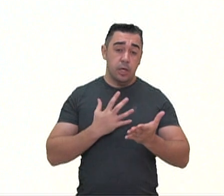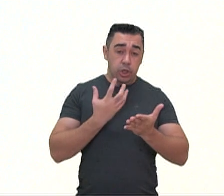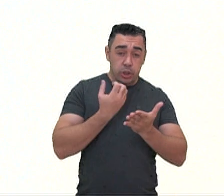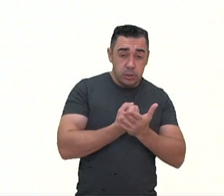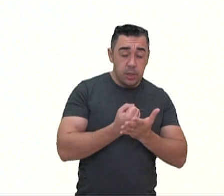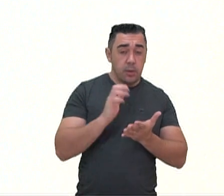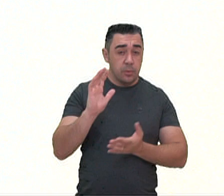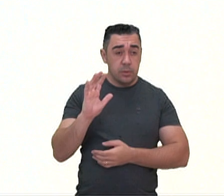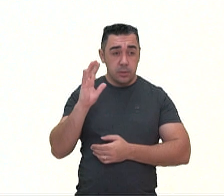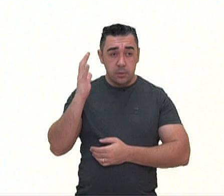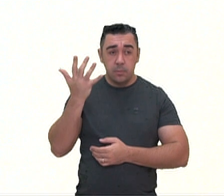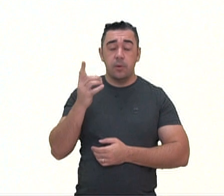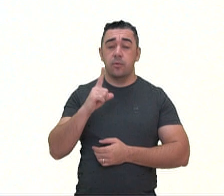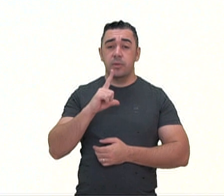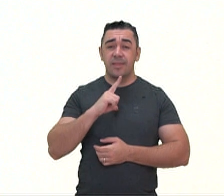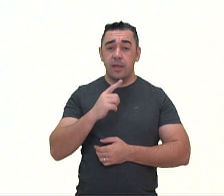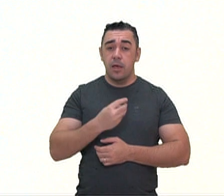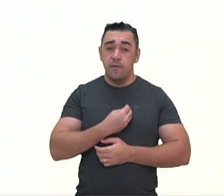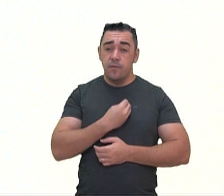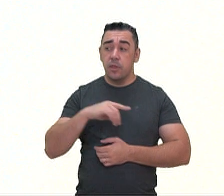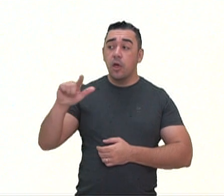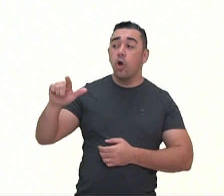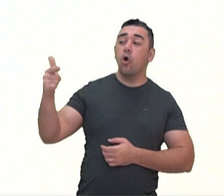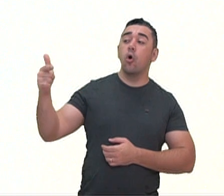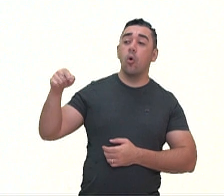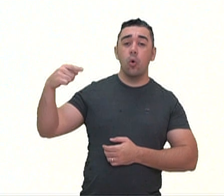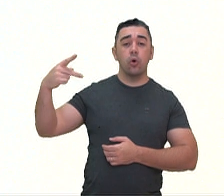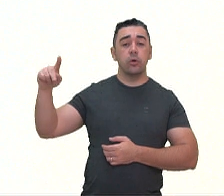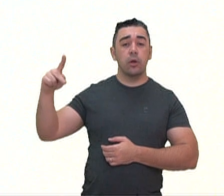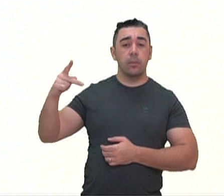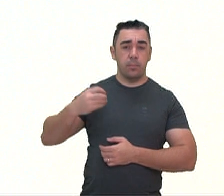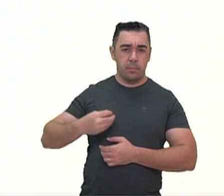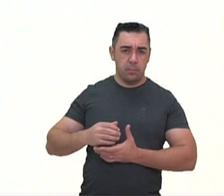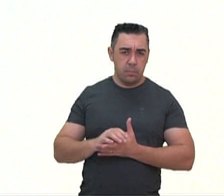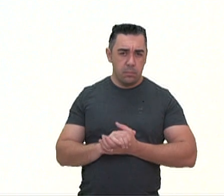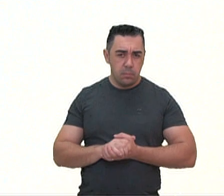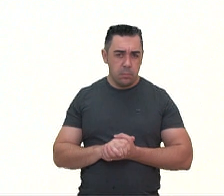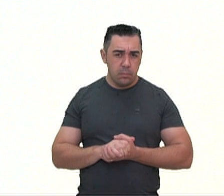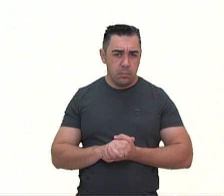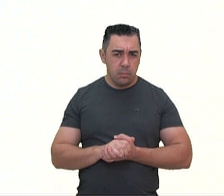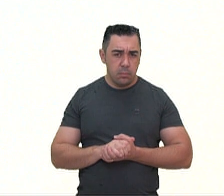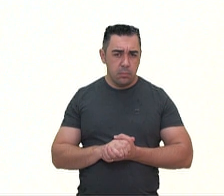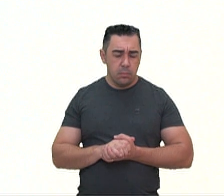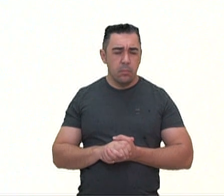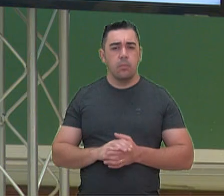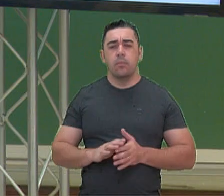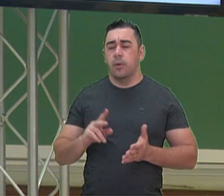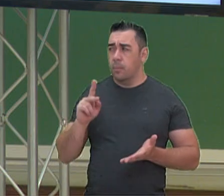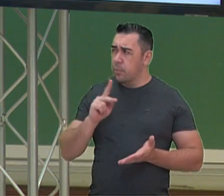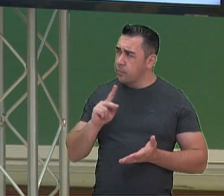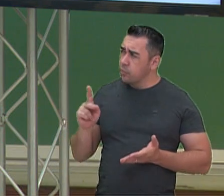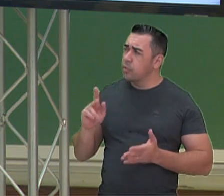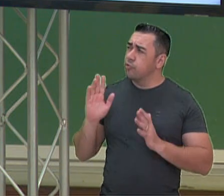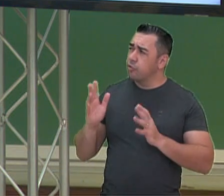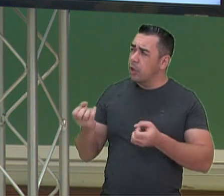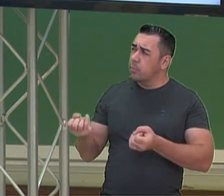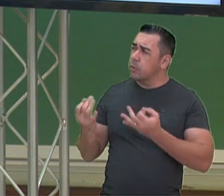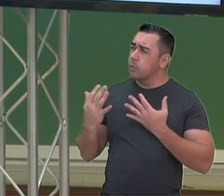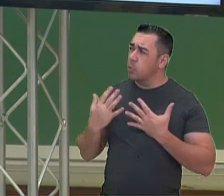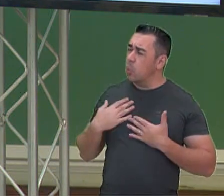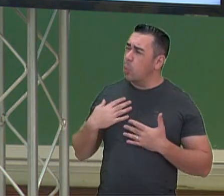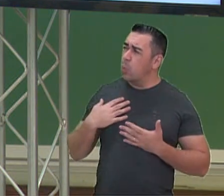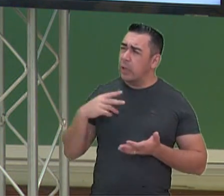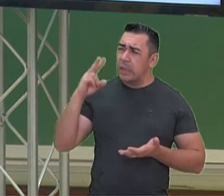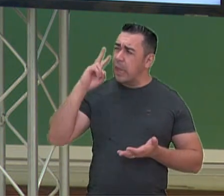Para registrar acontecimentos na vida de outra pessoa. Professora, você já falou, mas eu não lembro o